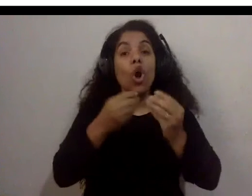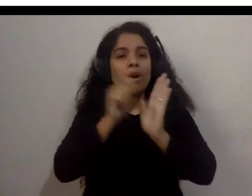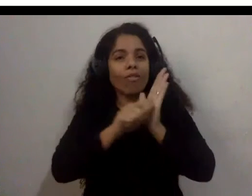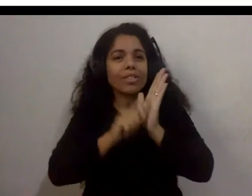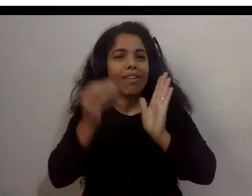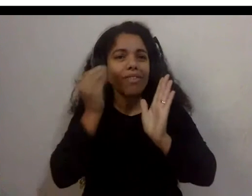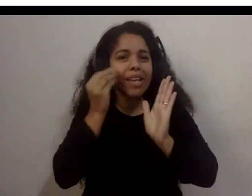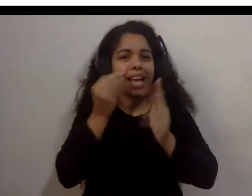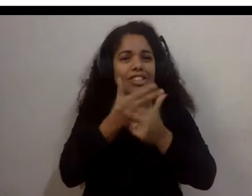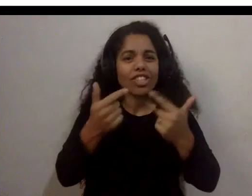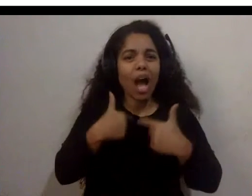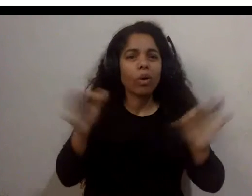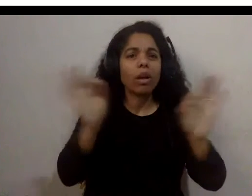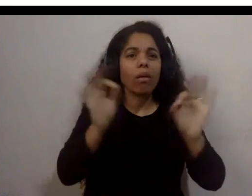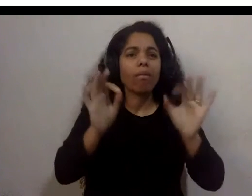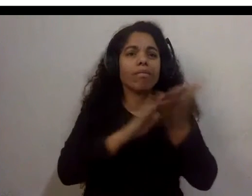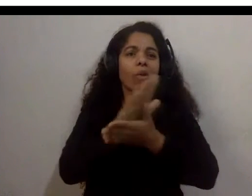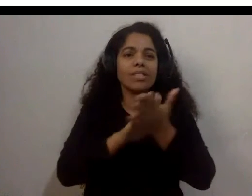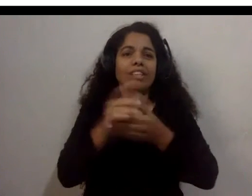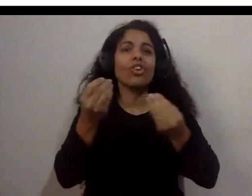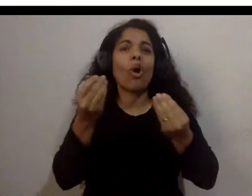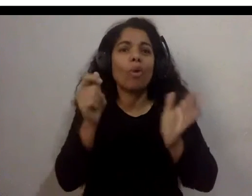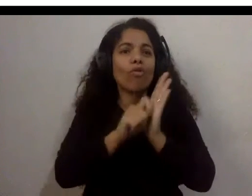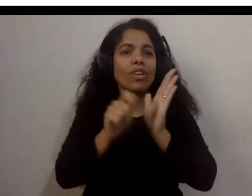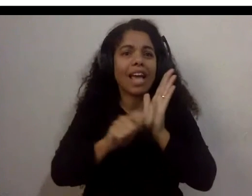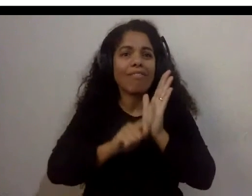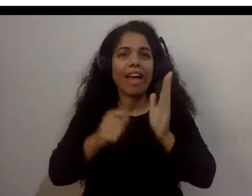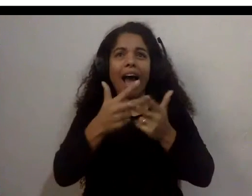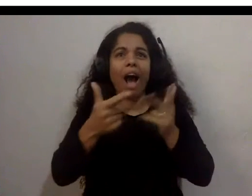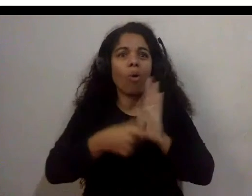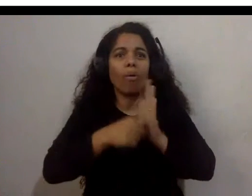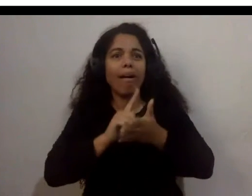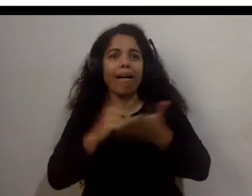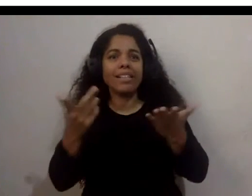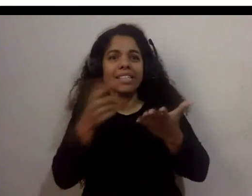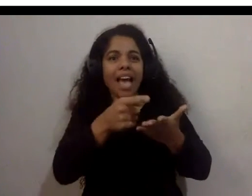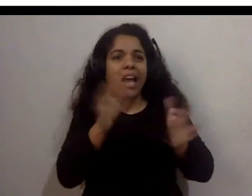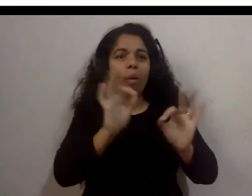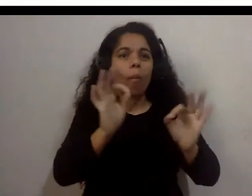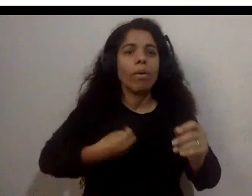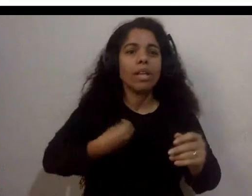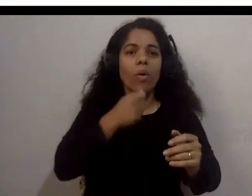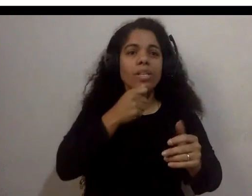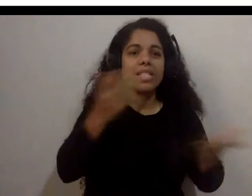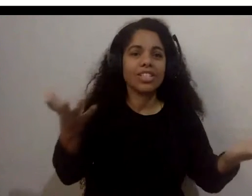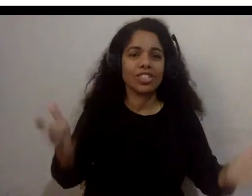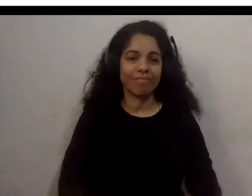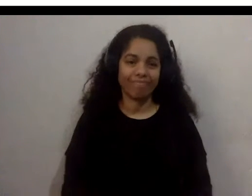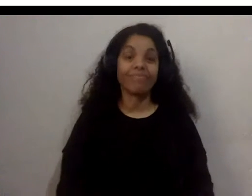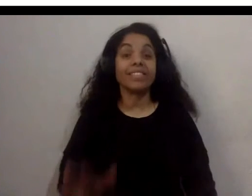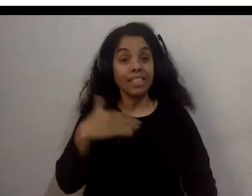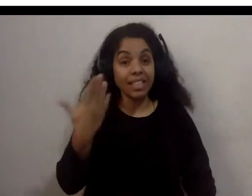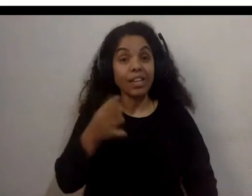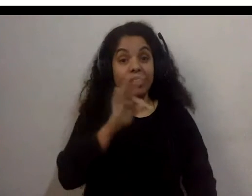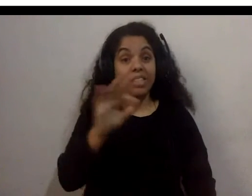escrever teste de algo que não existe? Como que eu vou escrever um teste antes de uma coisa que ela ainda não existe? Mas então,